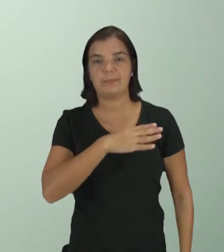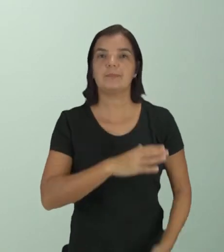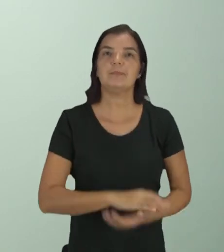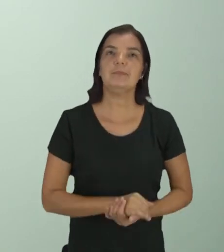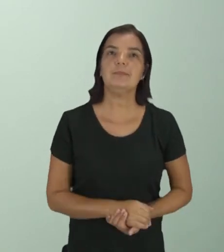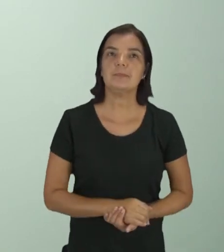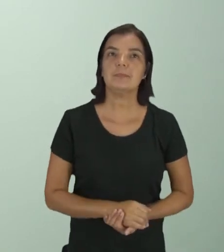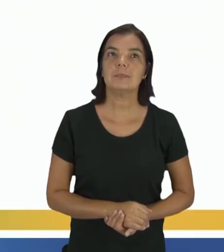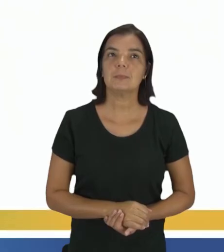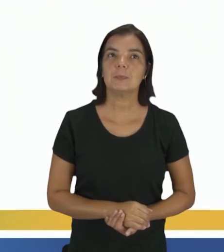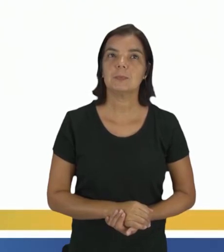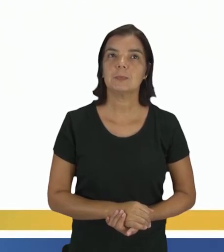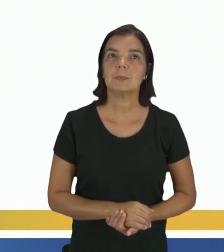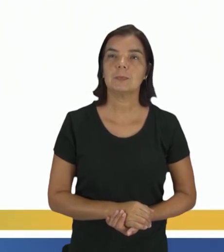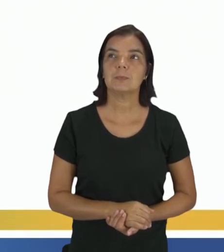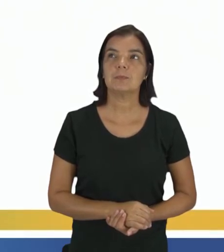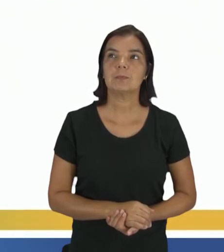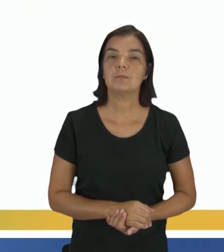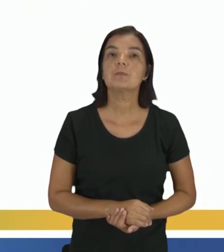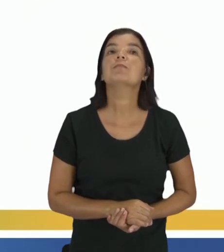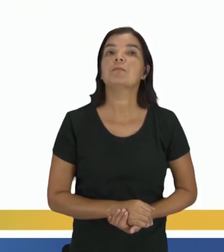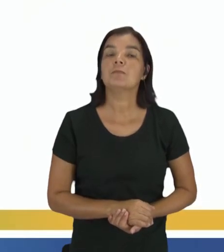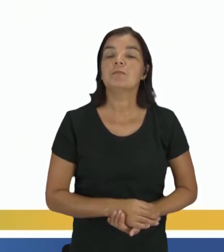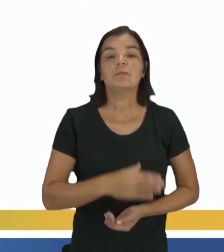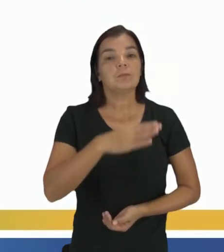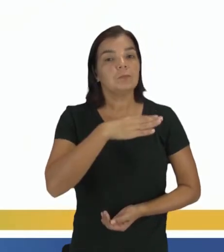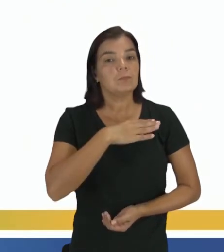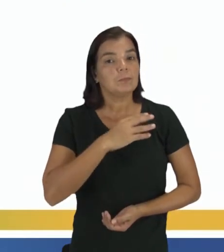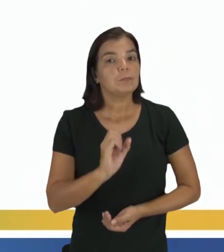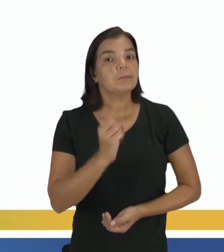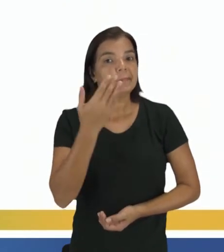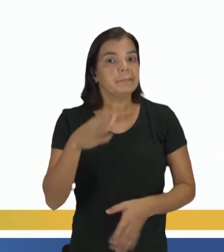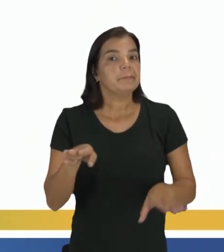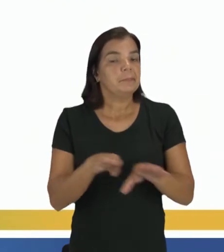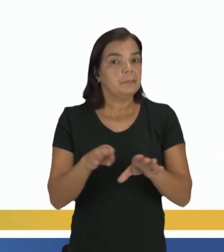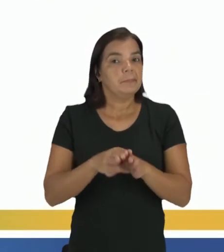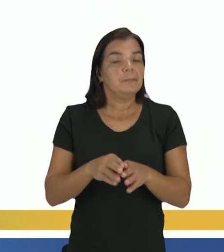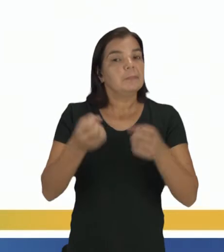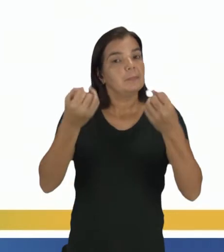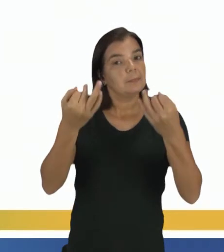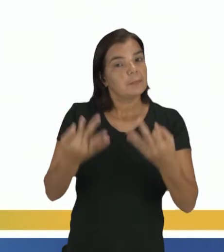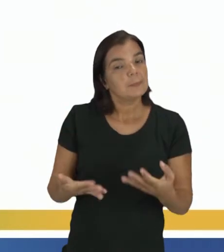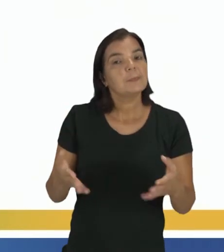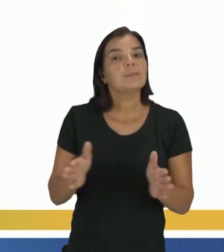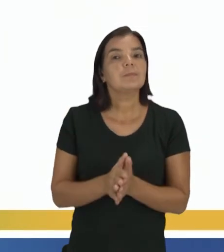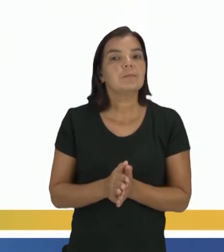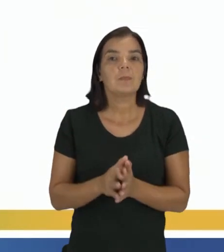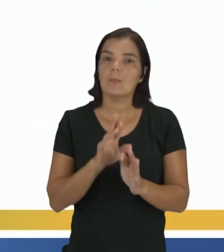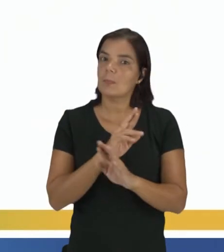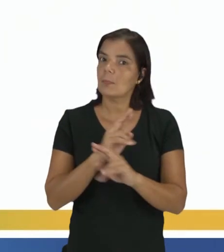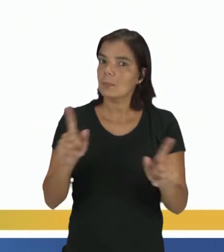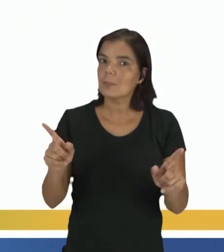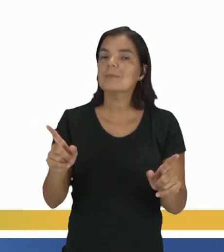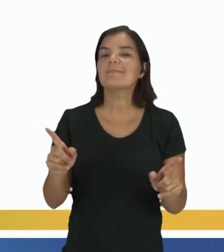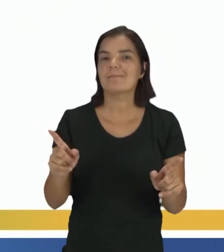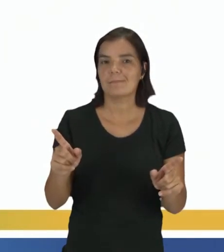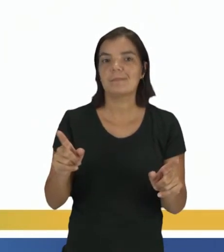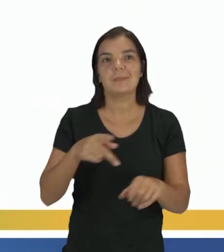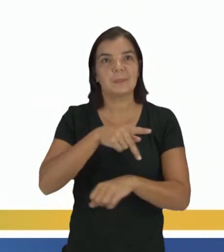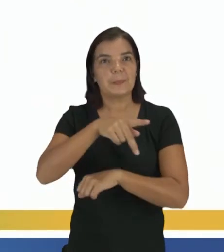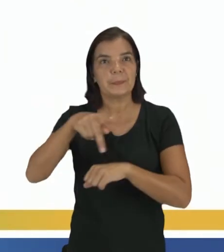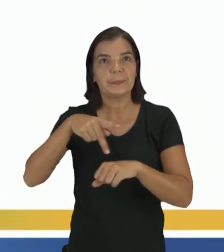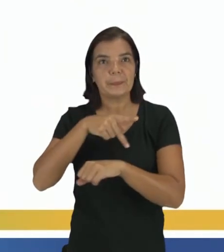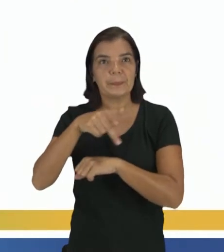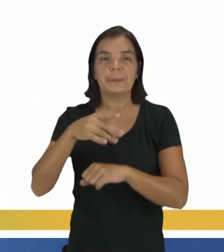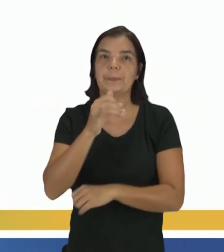regiões. A urbanização, ela acontece, também é interessante a gente falar, que ela acontece de forma diferente, né, nos